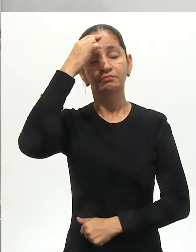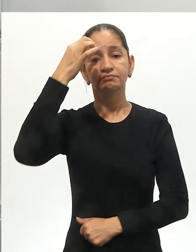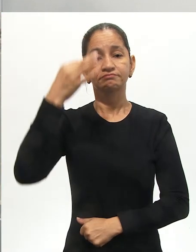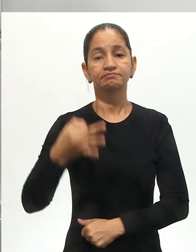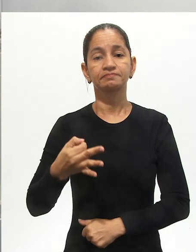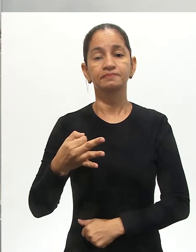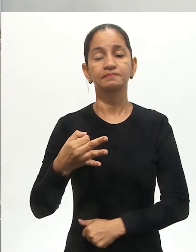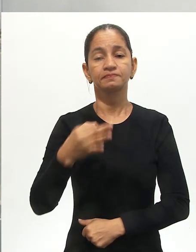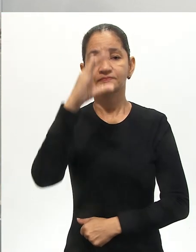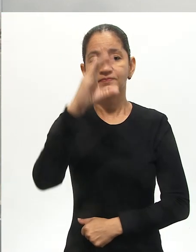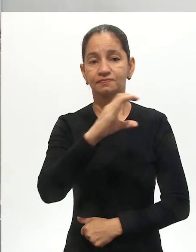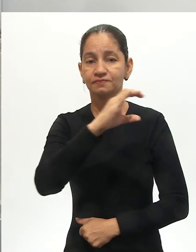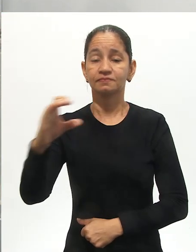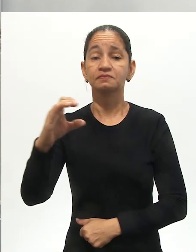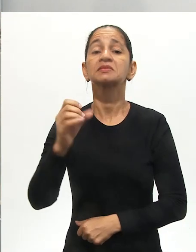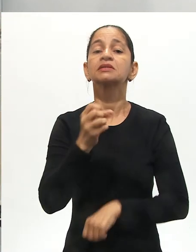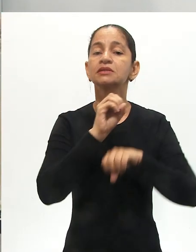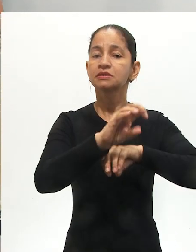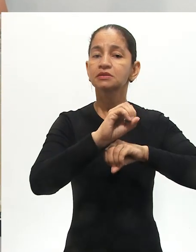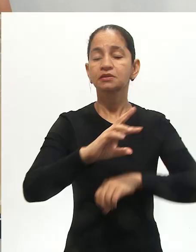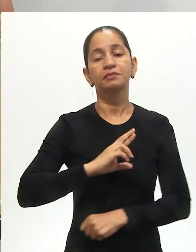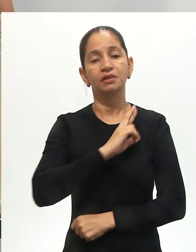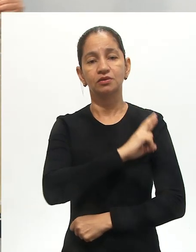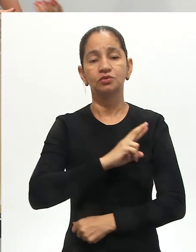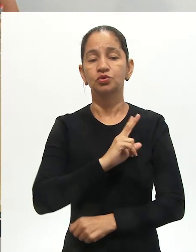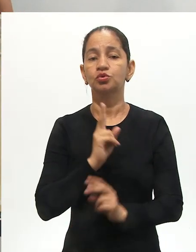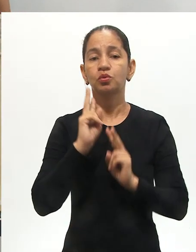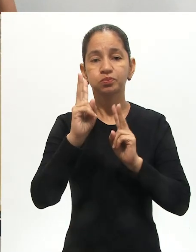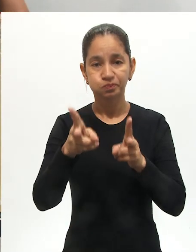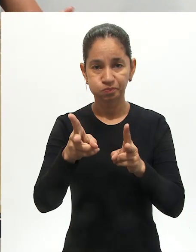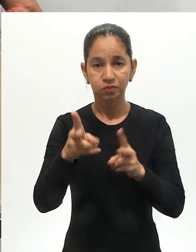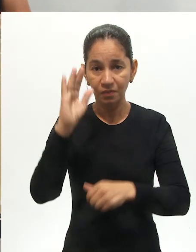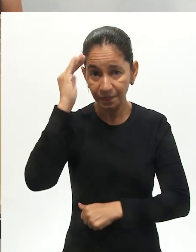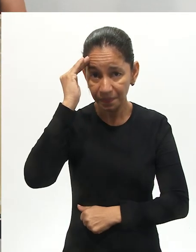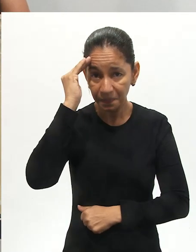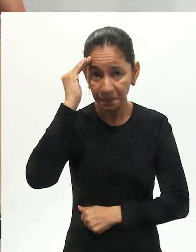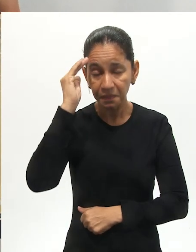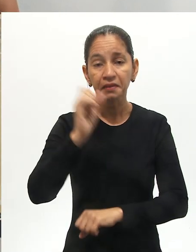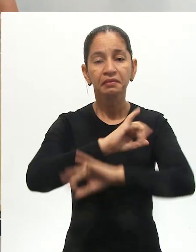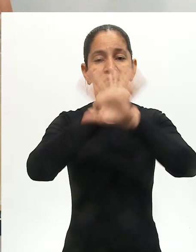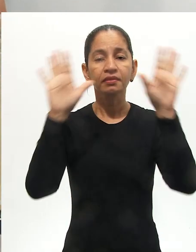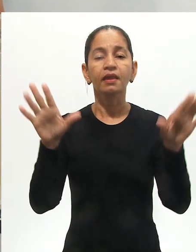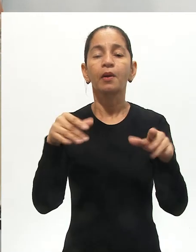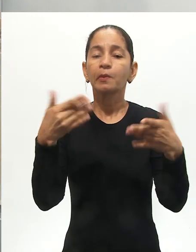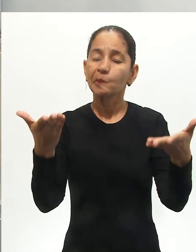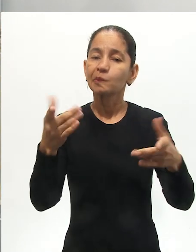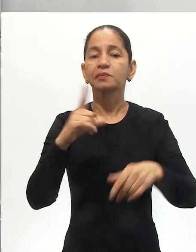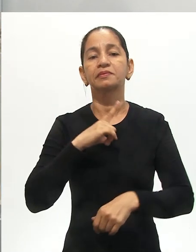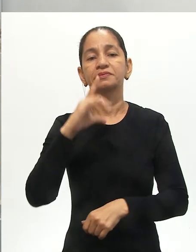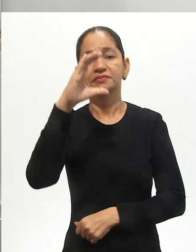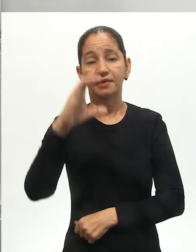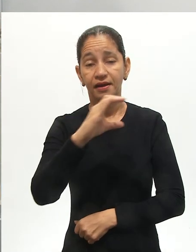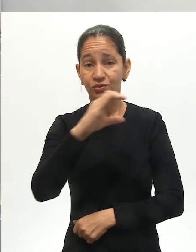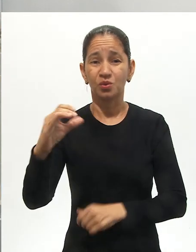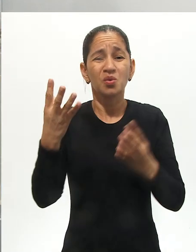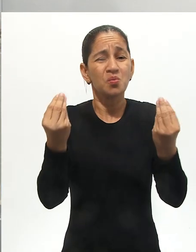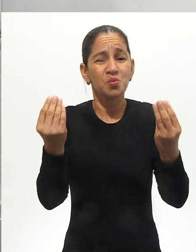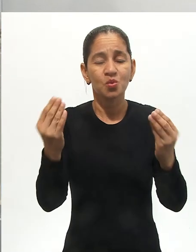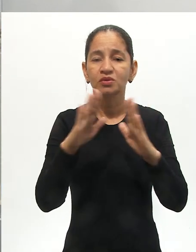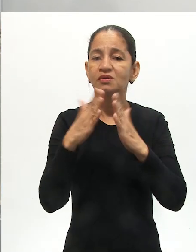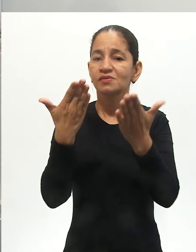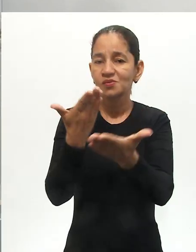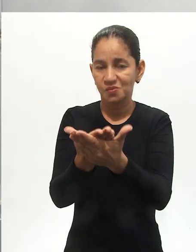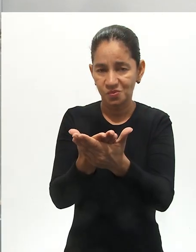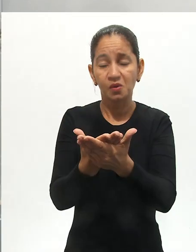a moral cristã, ela manteve os ensinamentos cristãos. Então as escolas católicas,